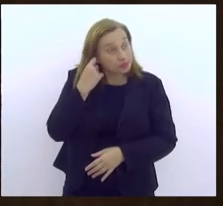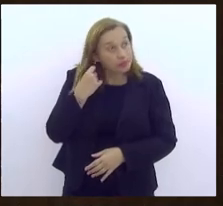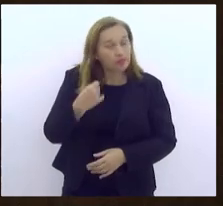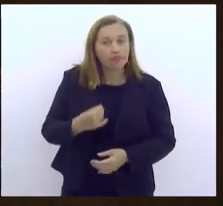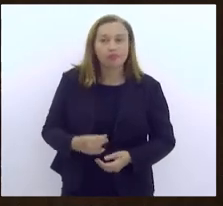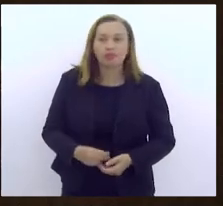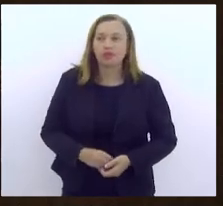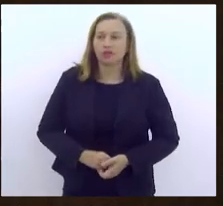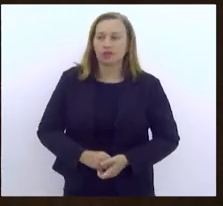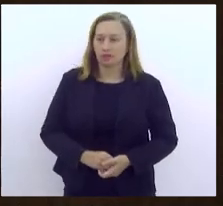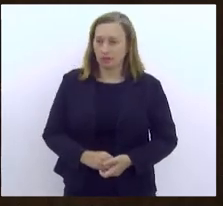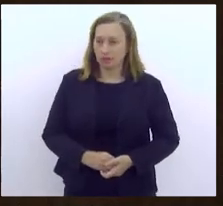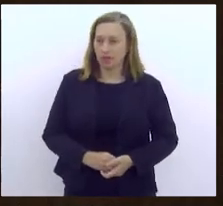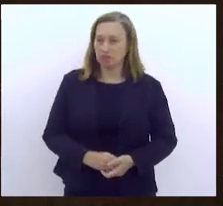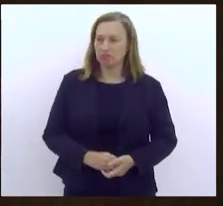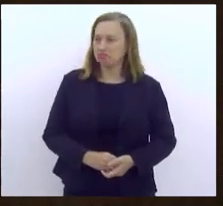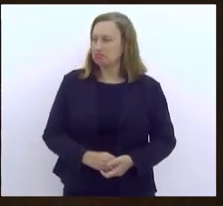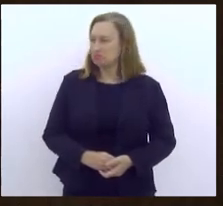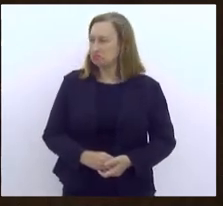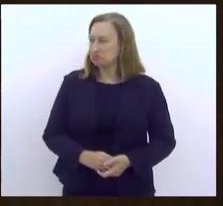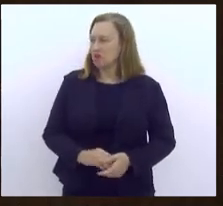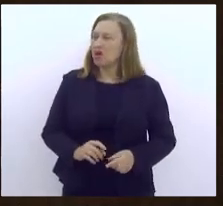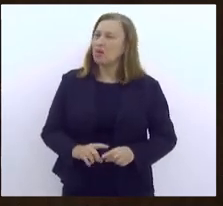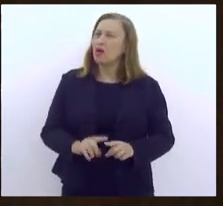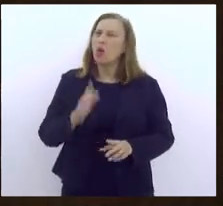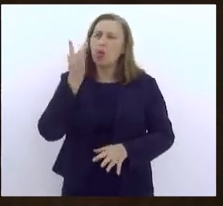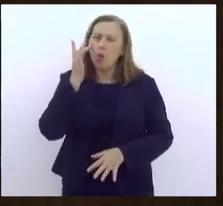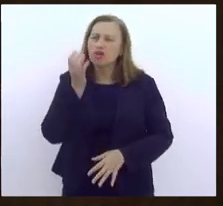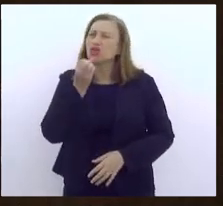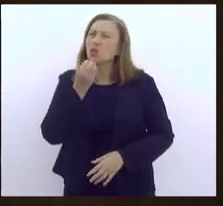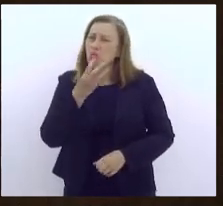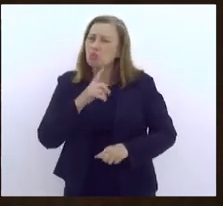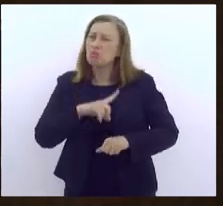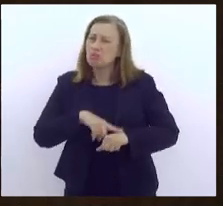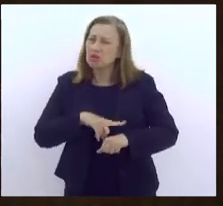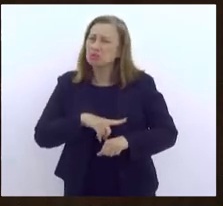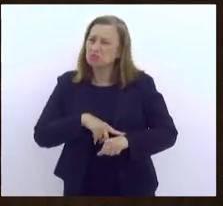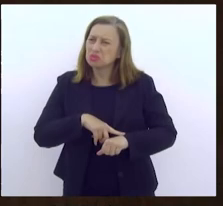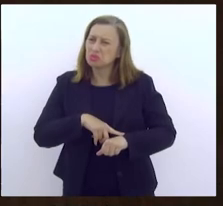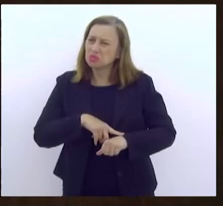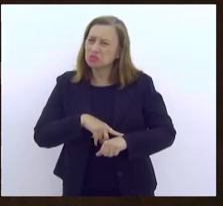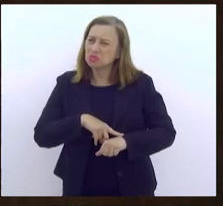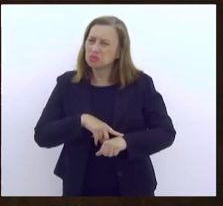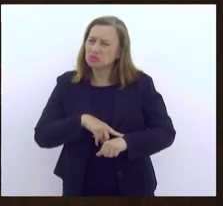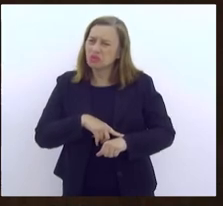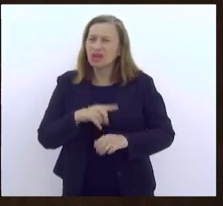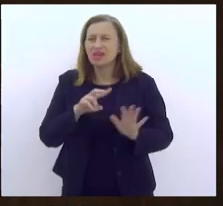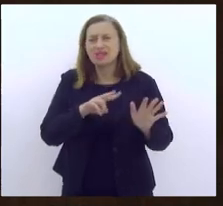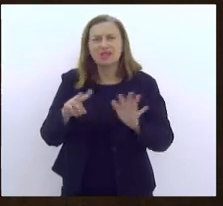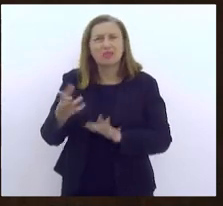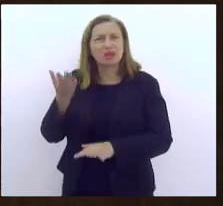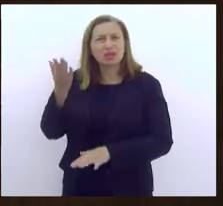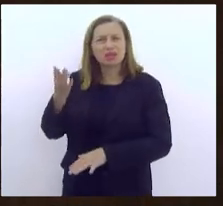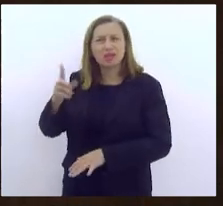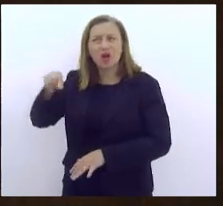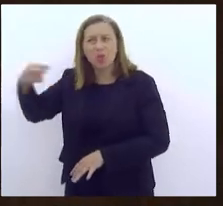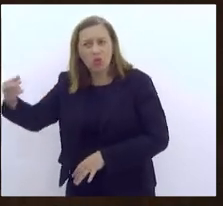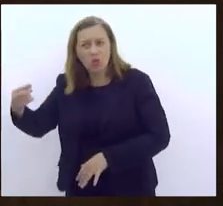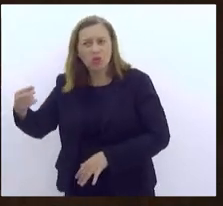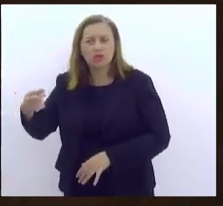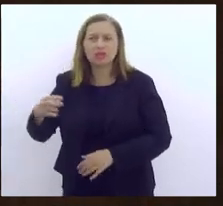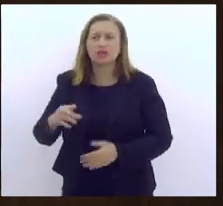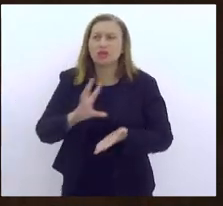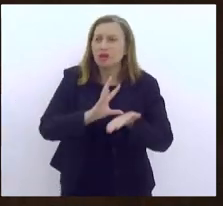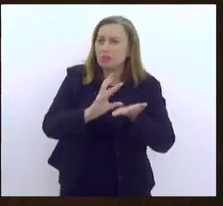que aparentemente não tem a ver, mas eu acho que é um bom momento para, semana que vem ou a seguinte, Vossa Excelência